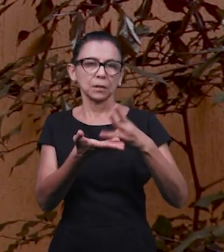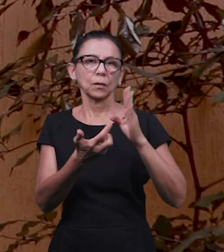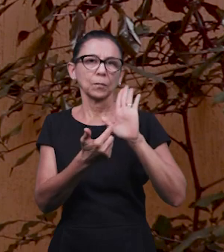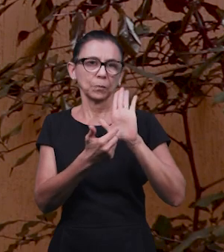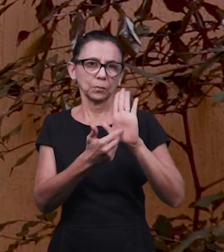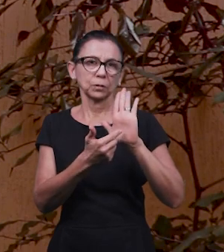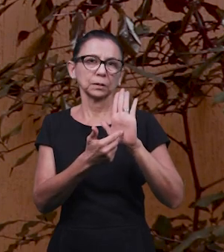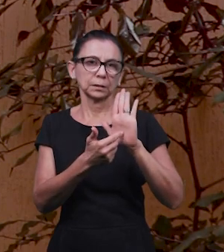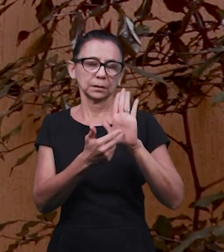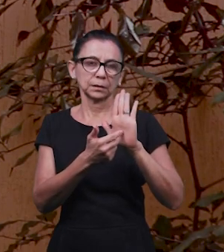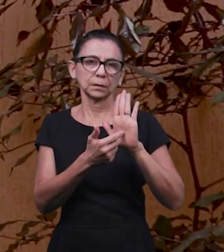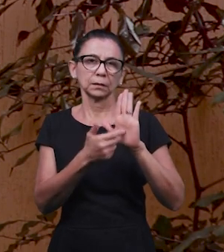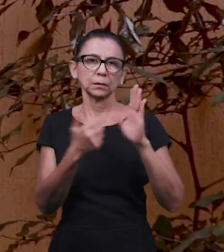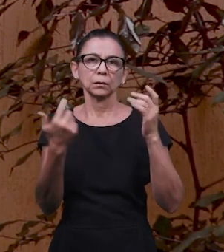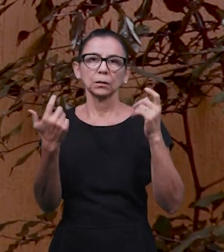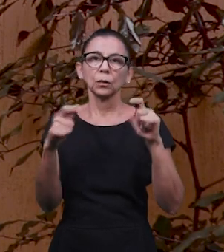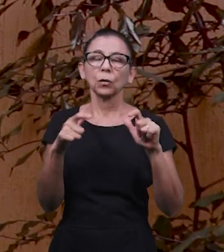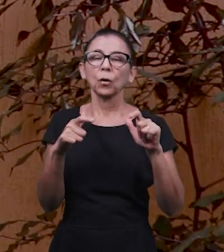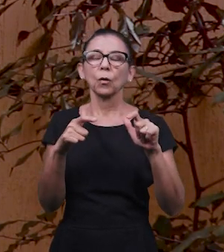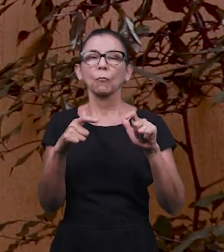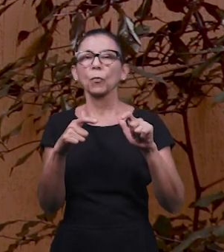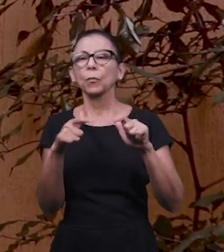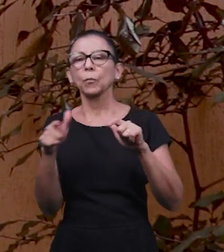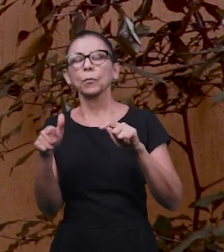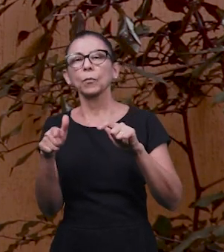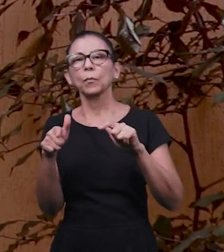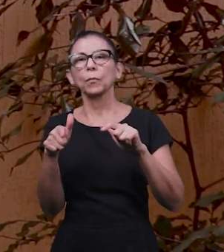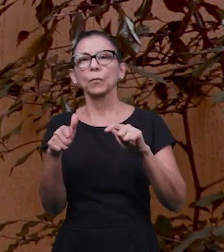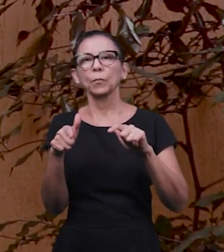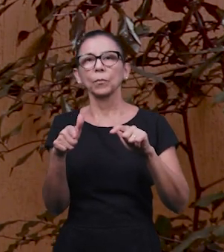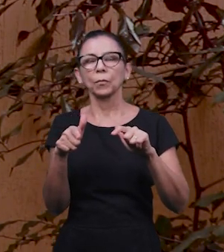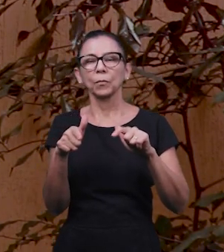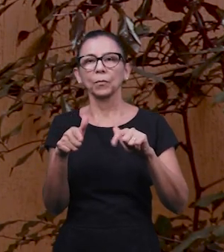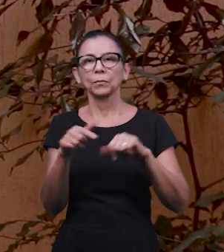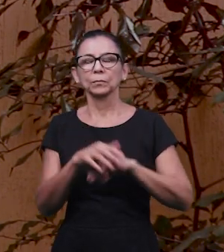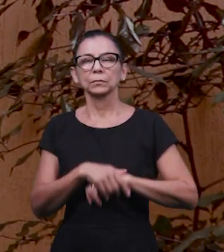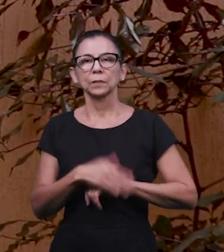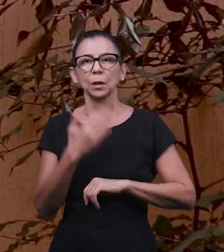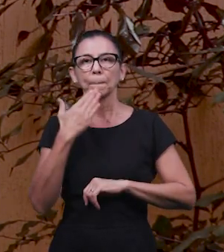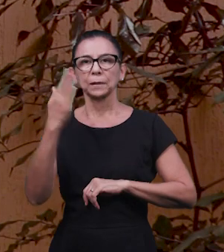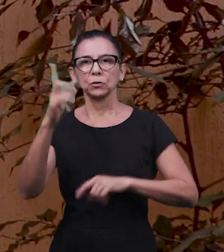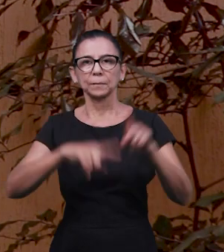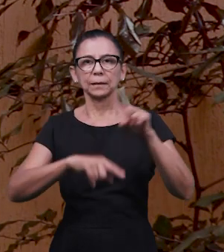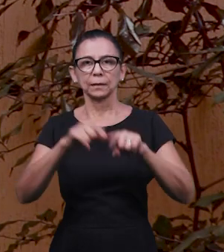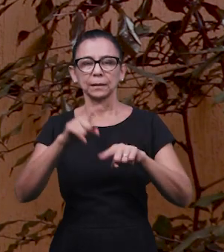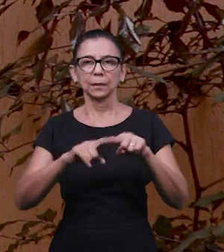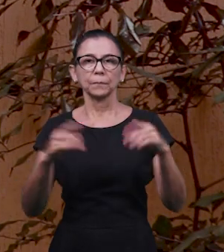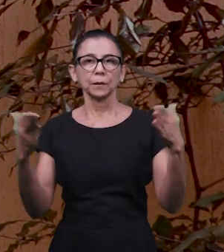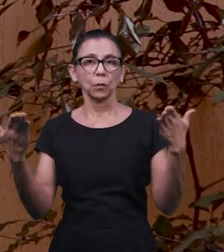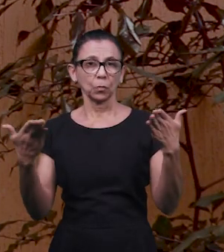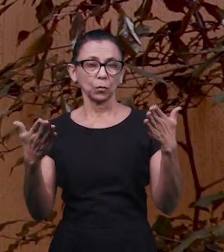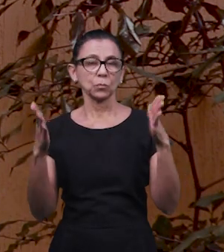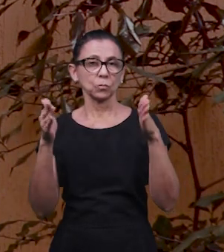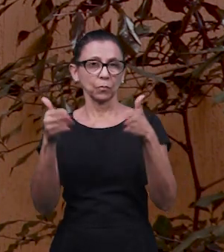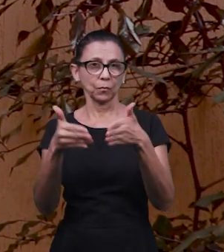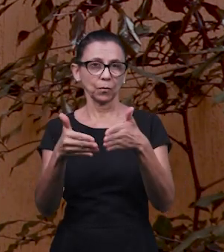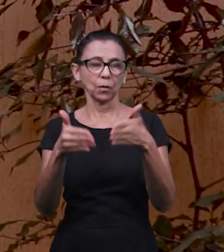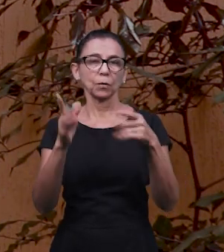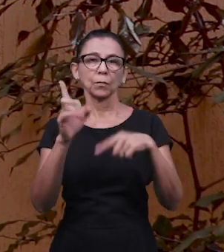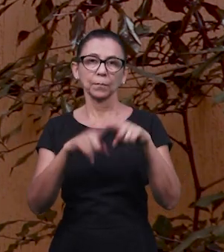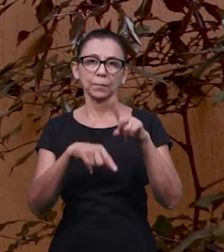material disponibilizado, o material adaptado. Vocês vão receber o material adaptado dessa forma: nível